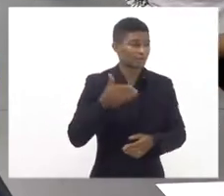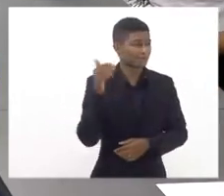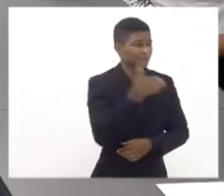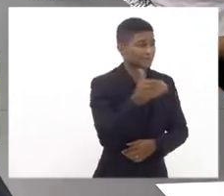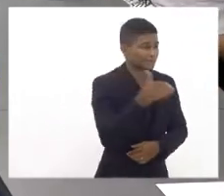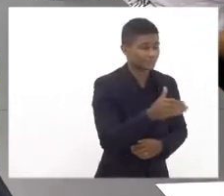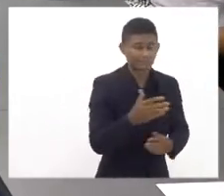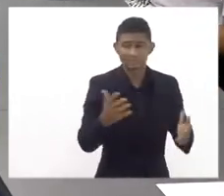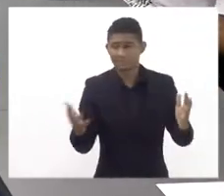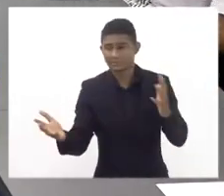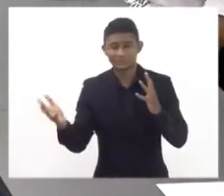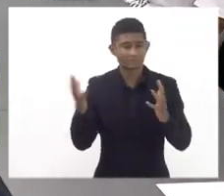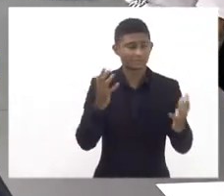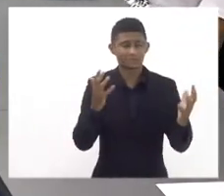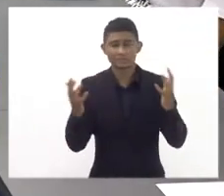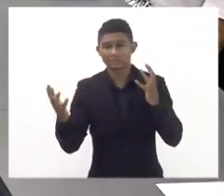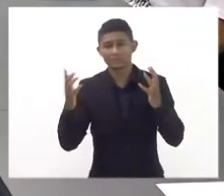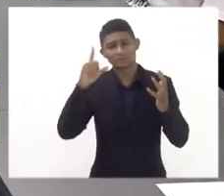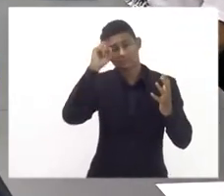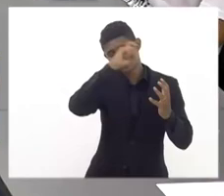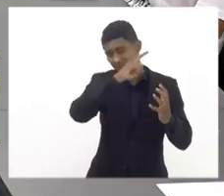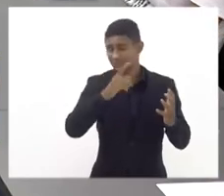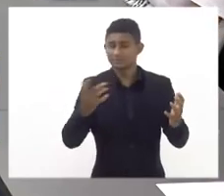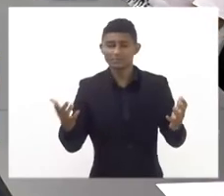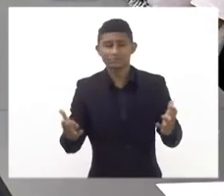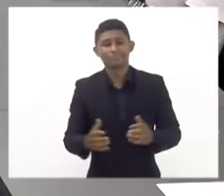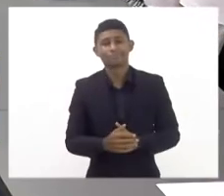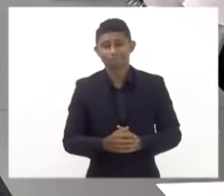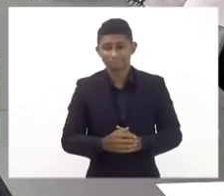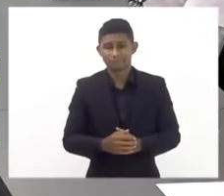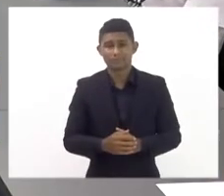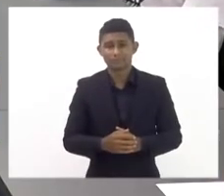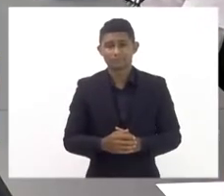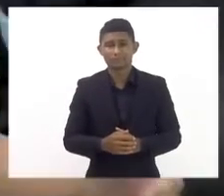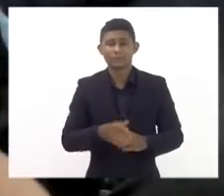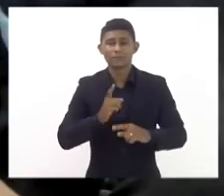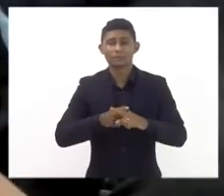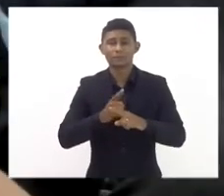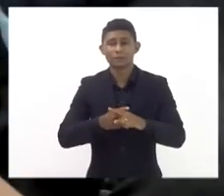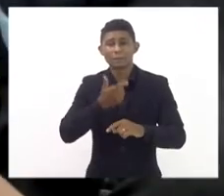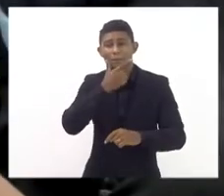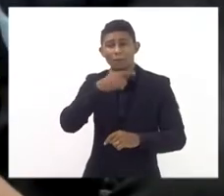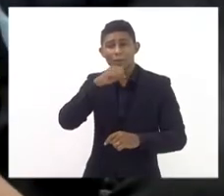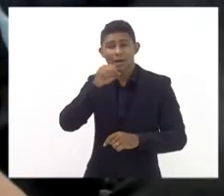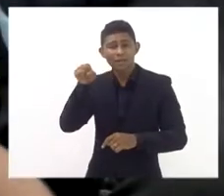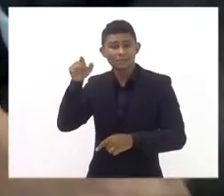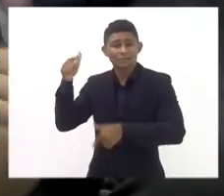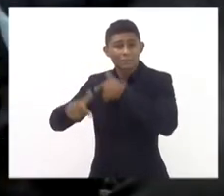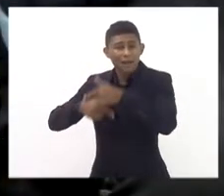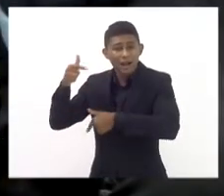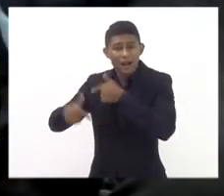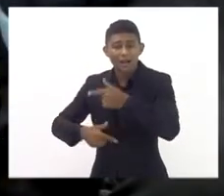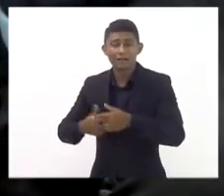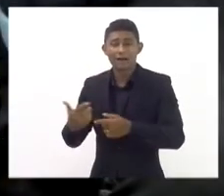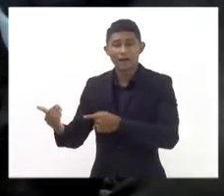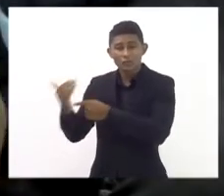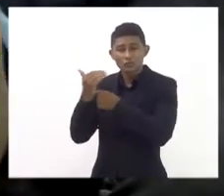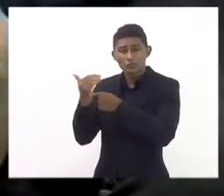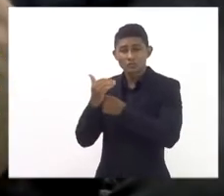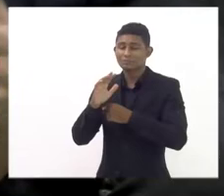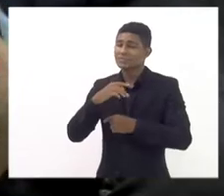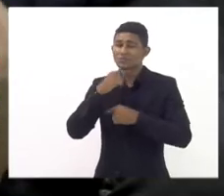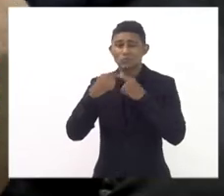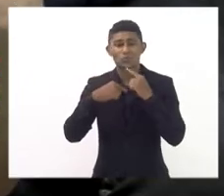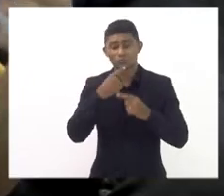para que eu pudesse frequentar a escola e, simultaneamente, frequentar a faculdade. Eu sou